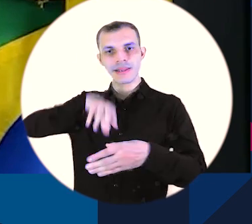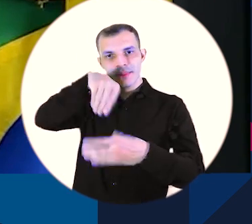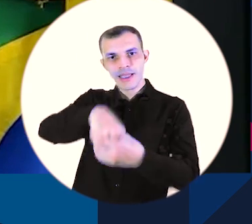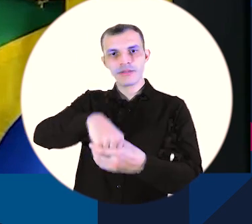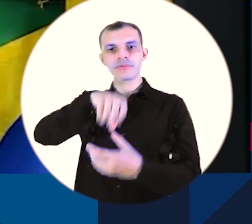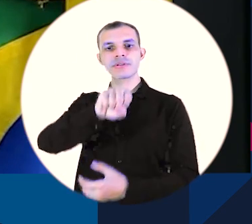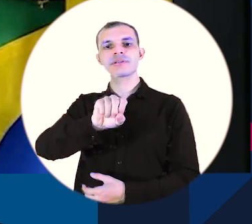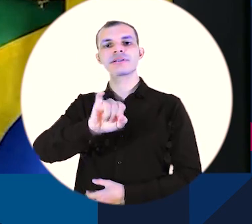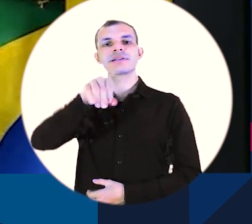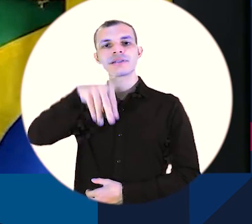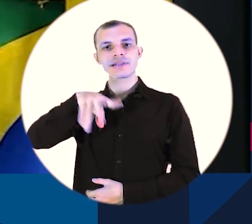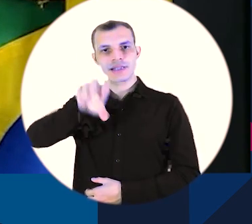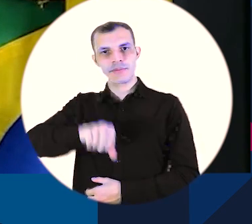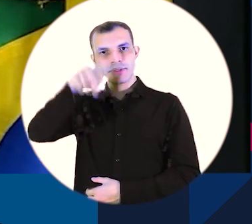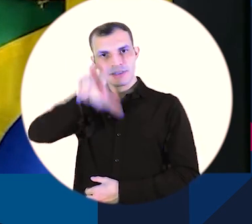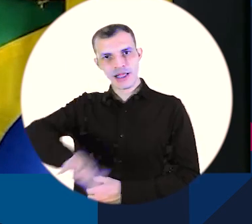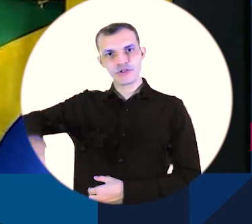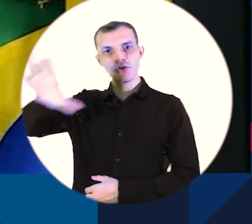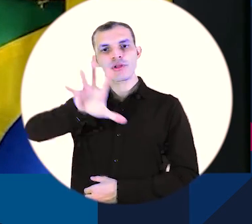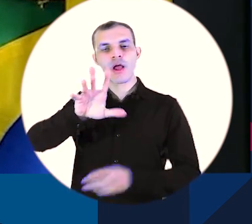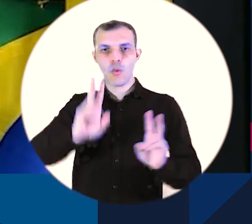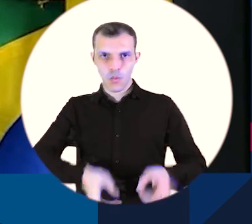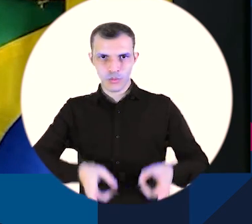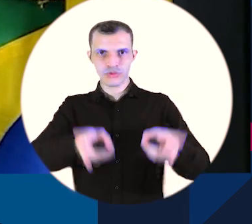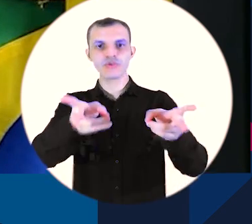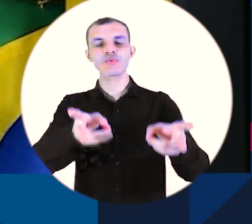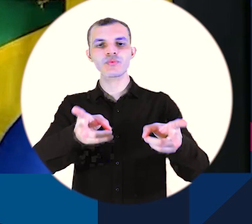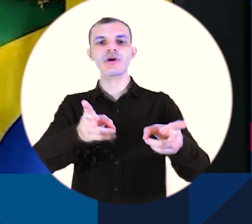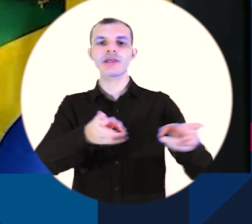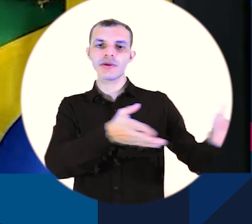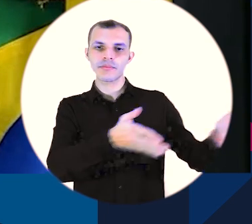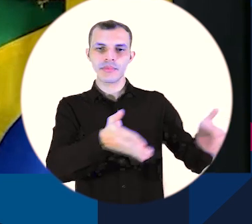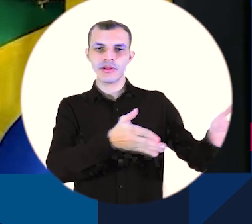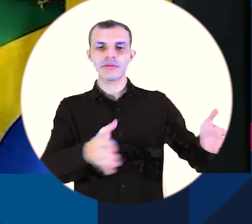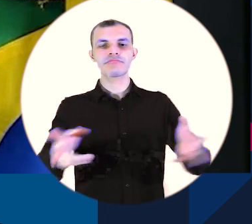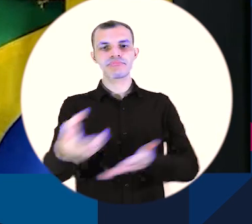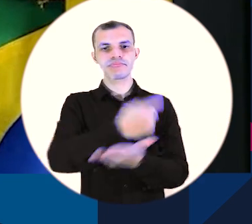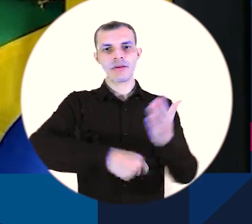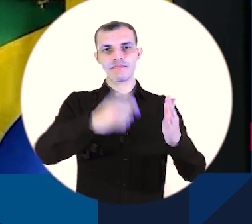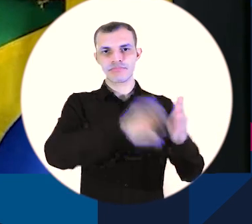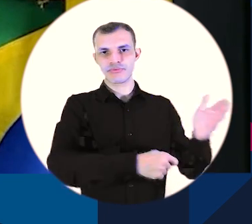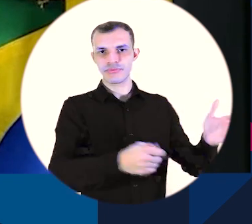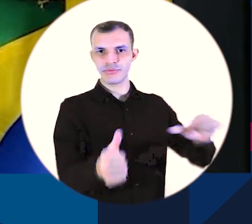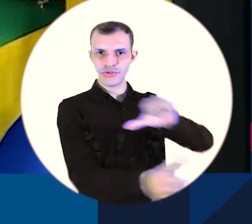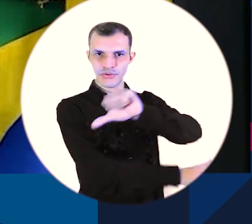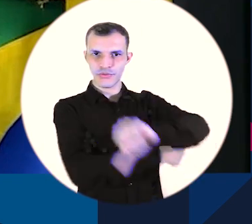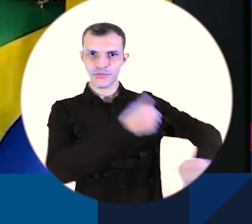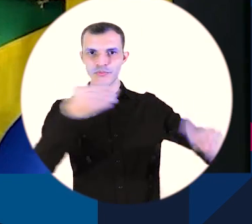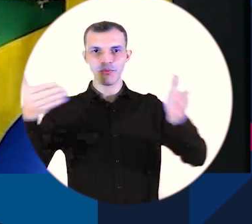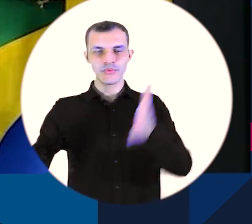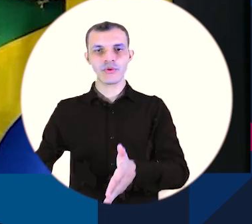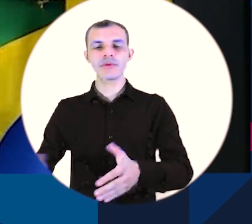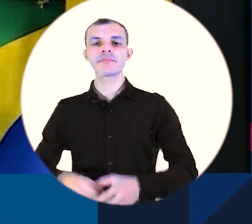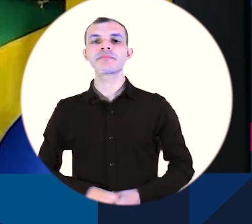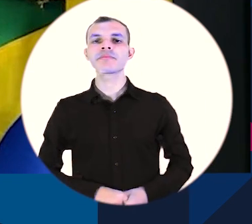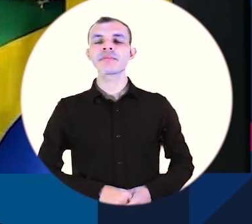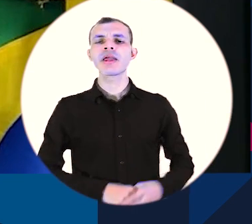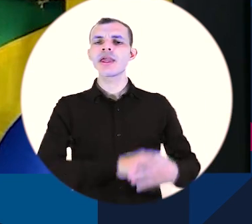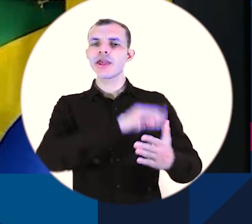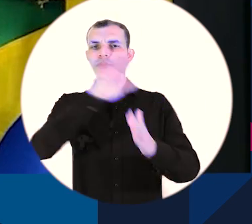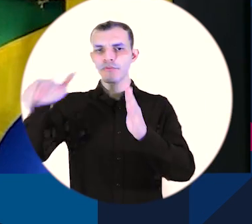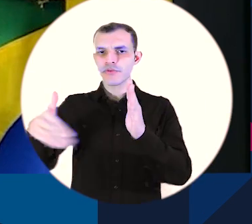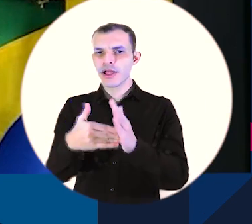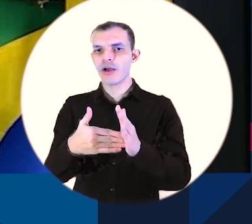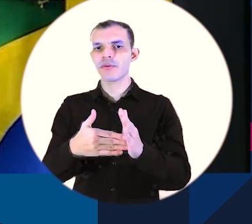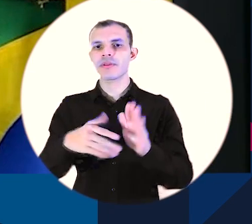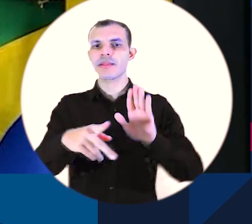Simples Nacional na reforma tributária, a garantir a sustentabilidade financeira dos escritórios. E, por fim, a apresentação